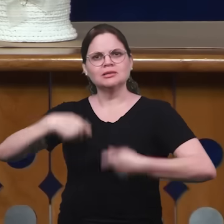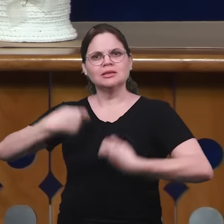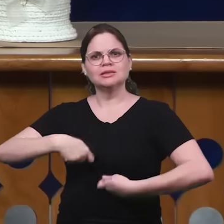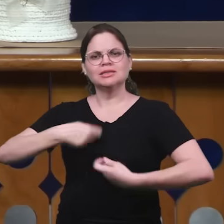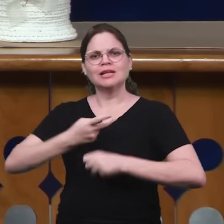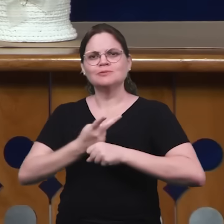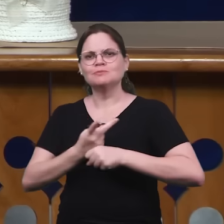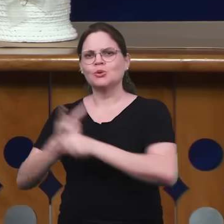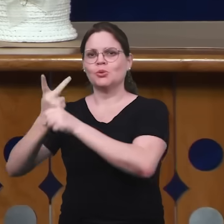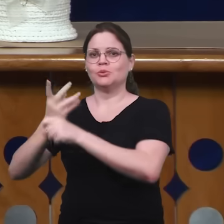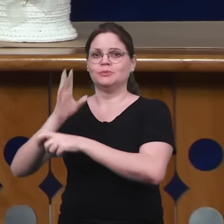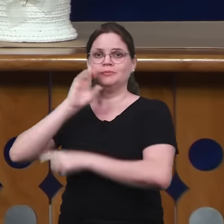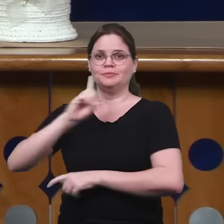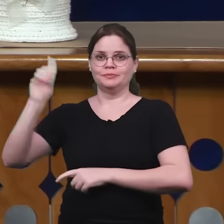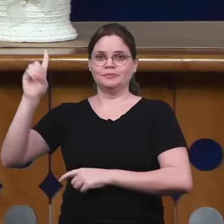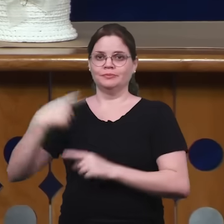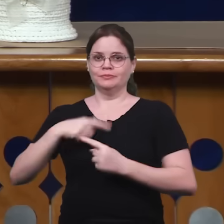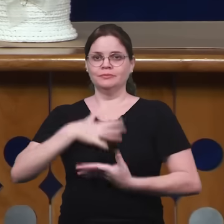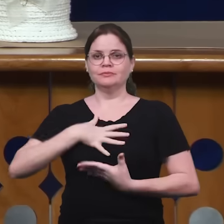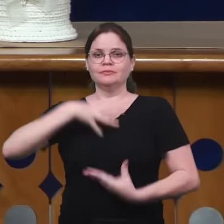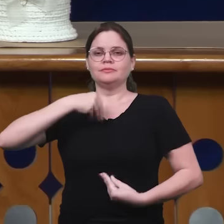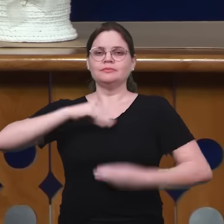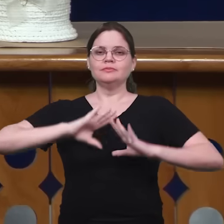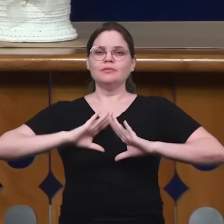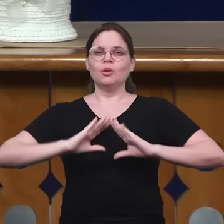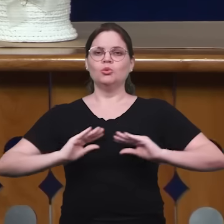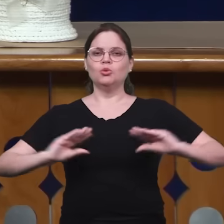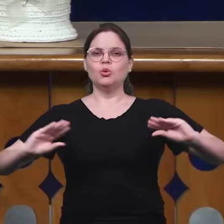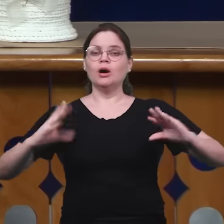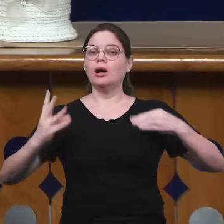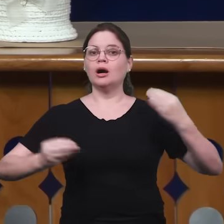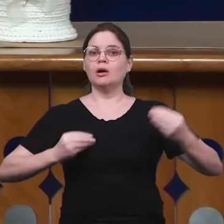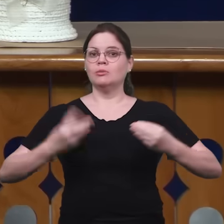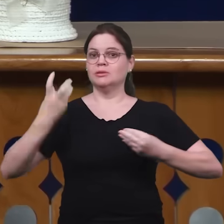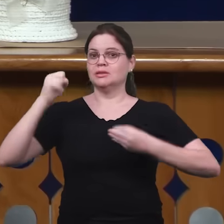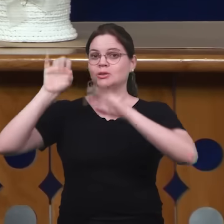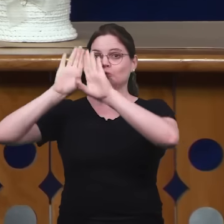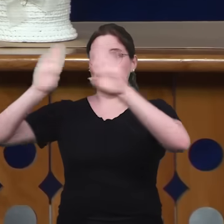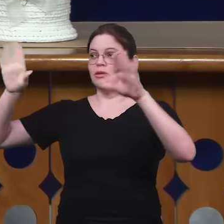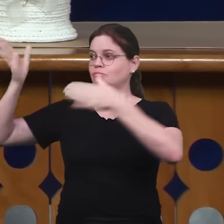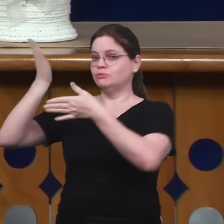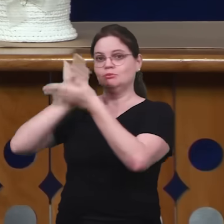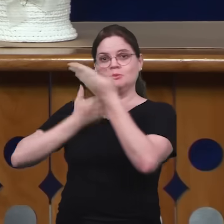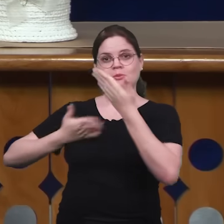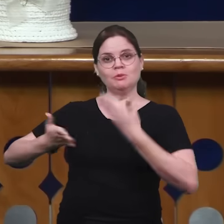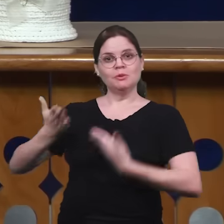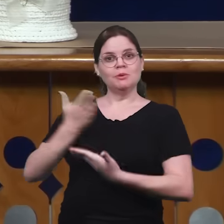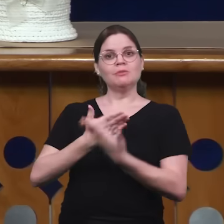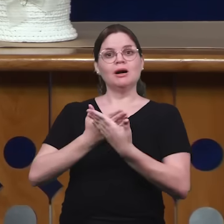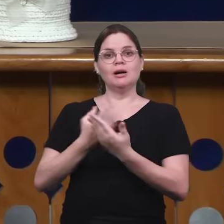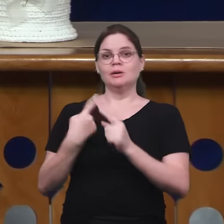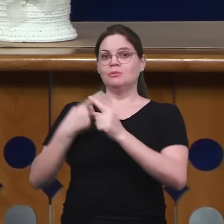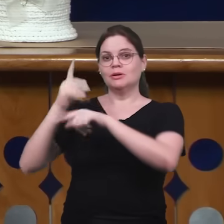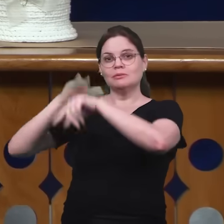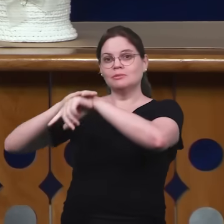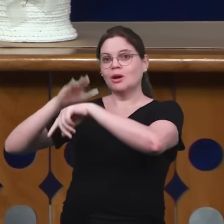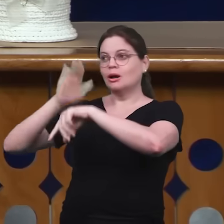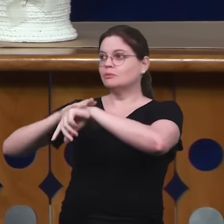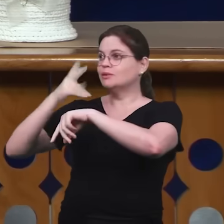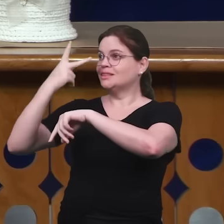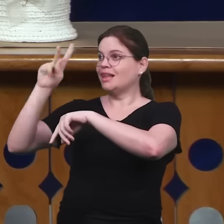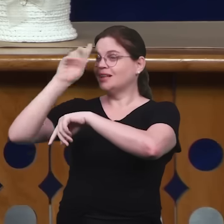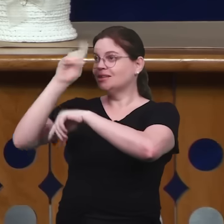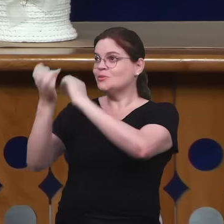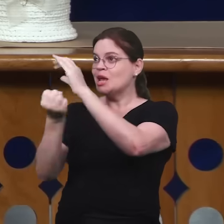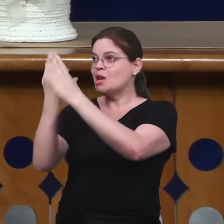alma, ela só se satisfaz com aquilo que vem da eternidade. com aquilo que o seu Criador colocou